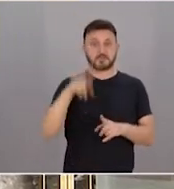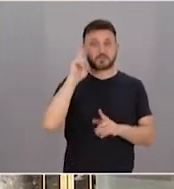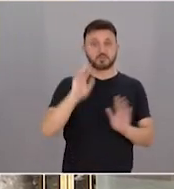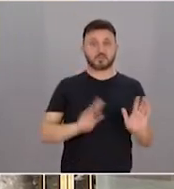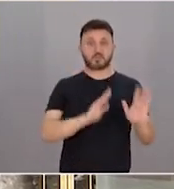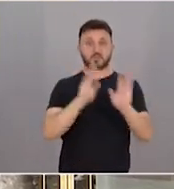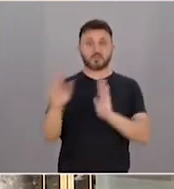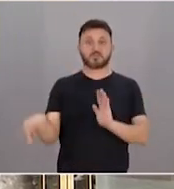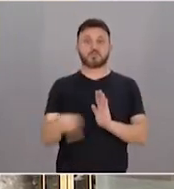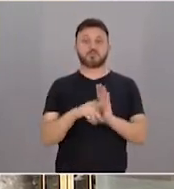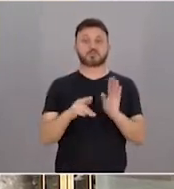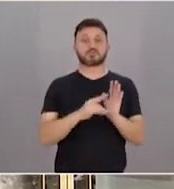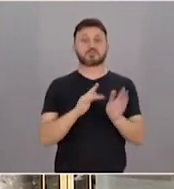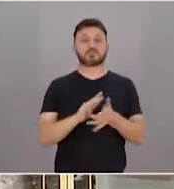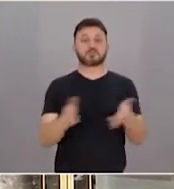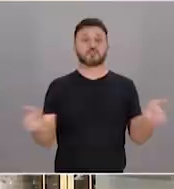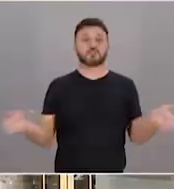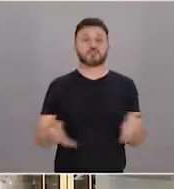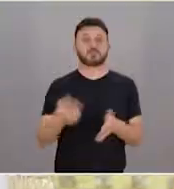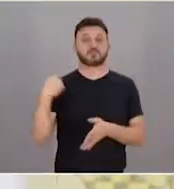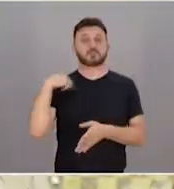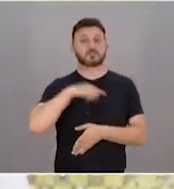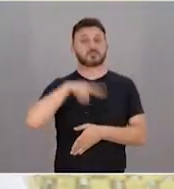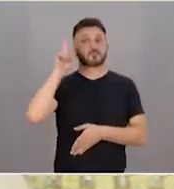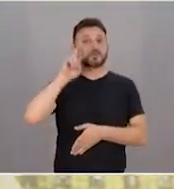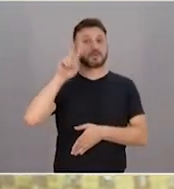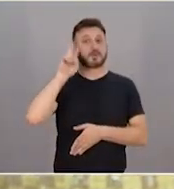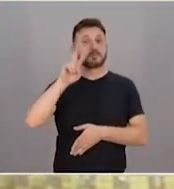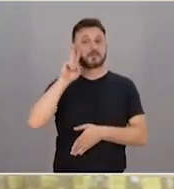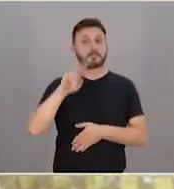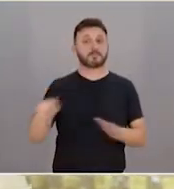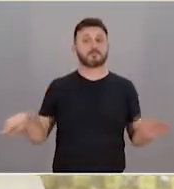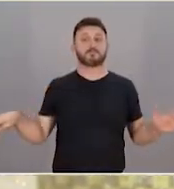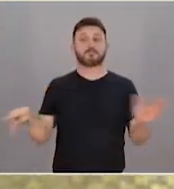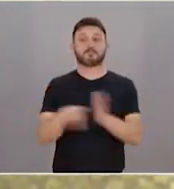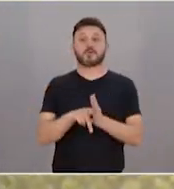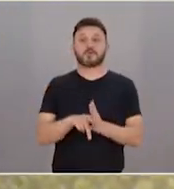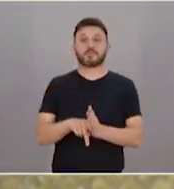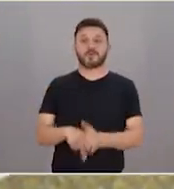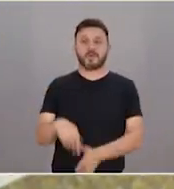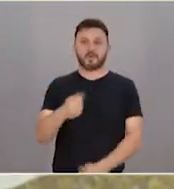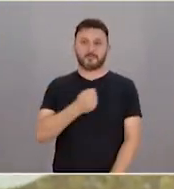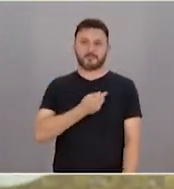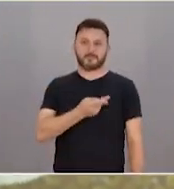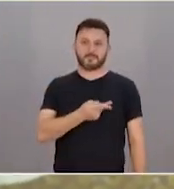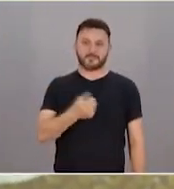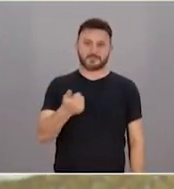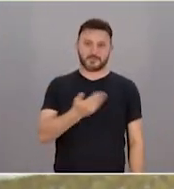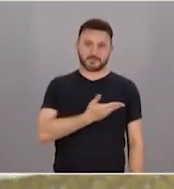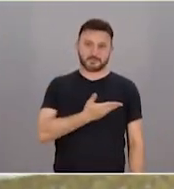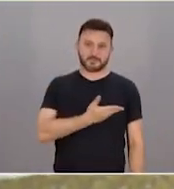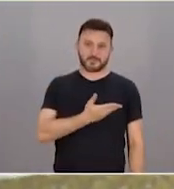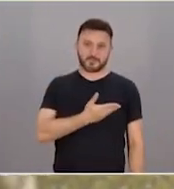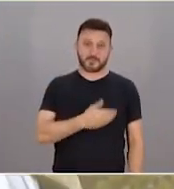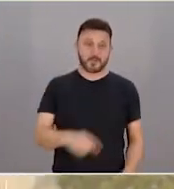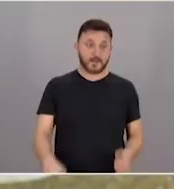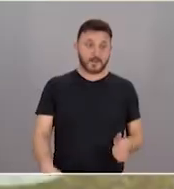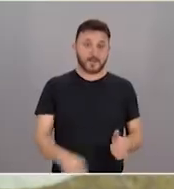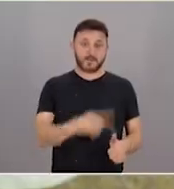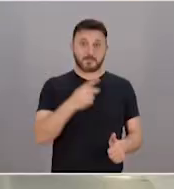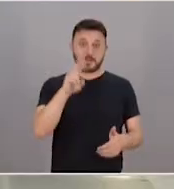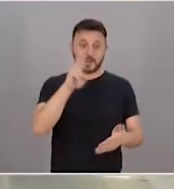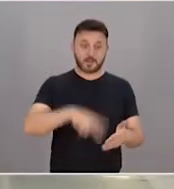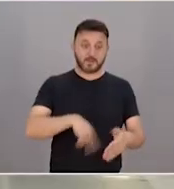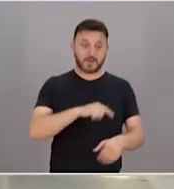ascensão de nosso Senhor hoje, nós escutamos da boca dos apóstolos. Eles foram até a Galileia, primeira leitura, e lá